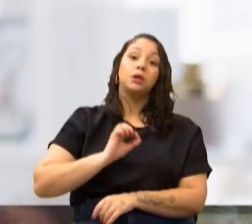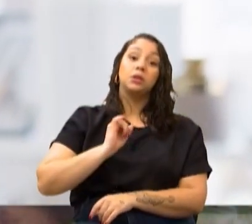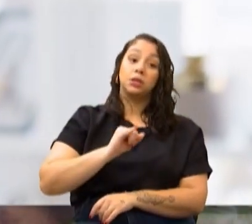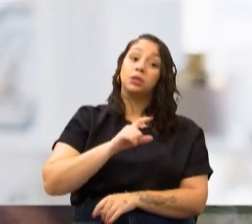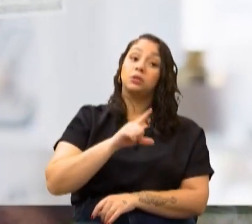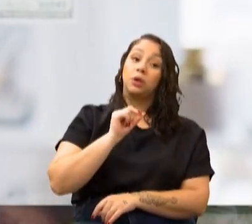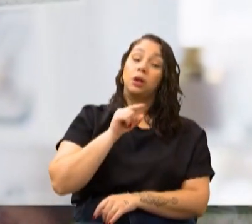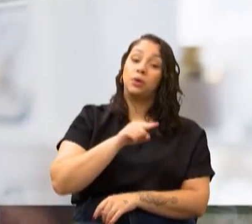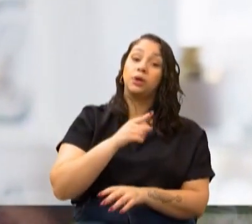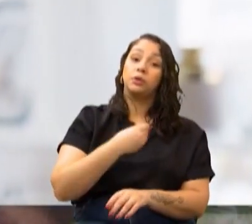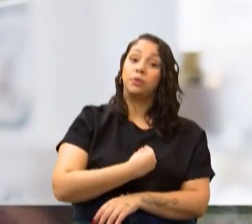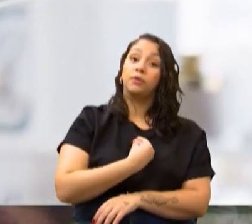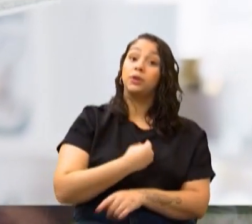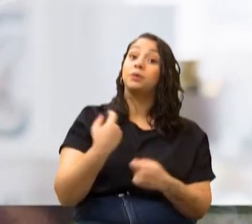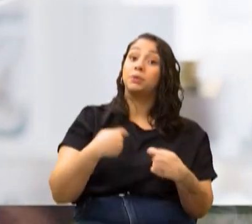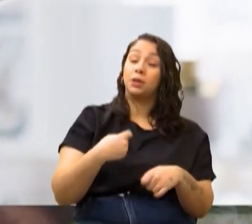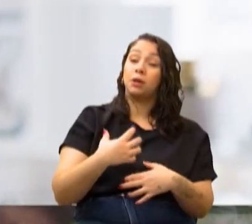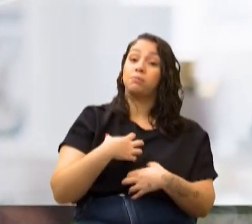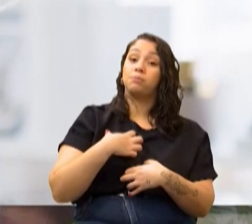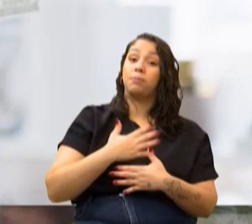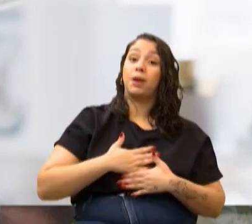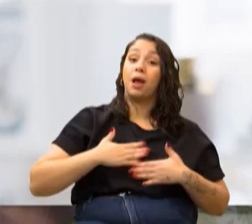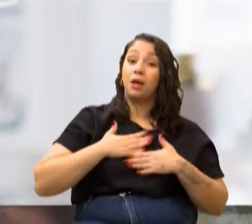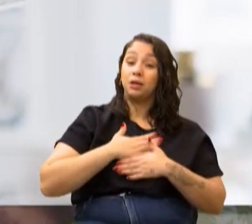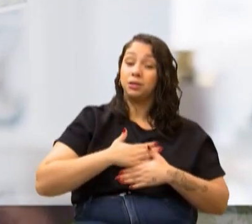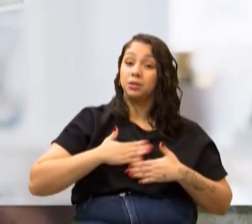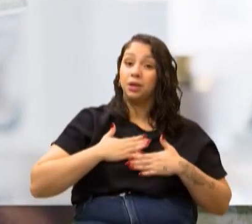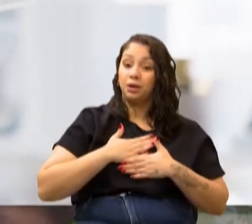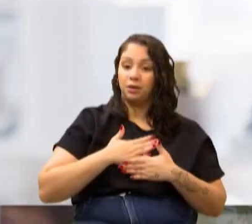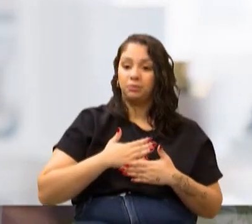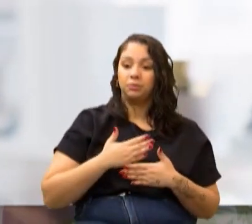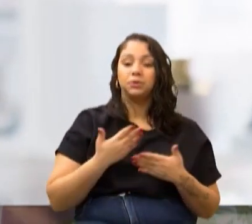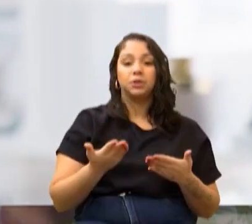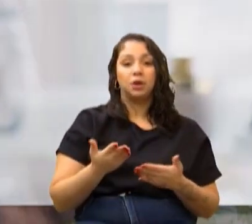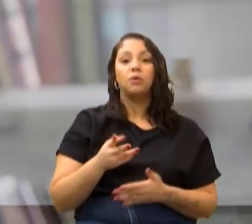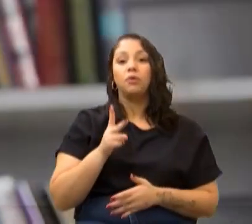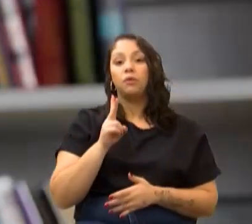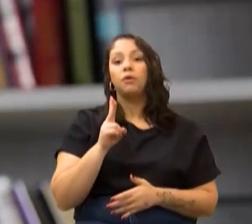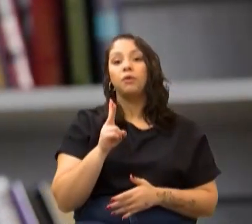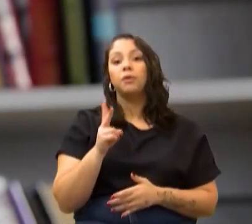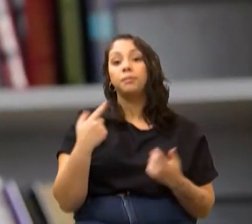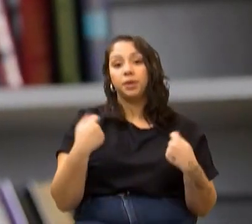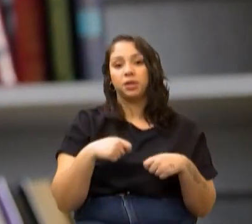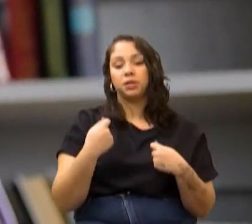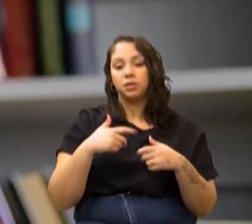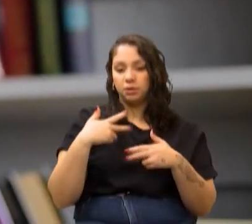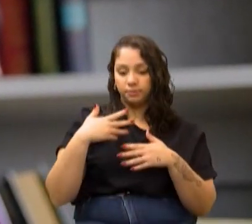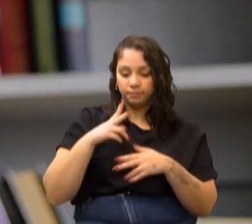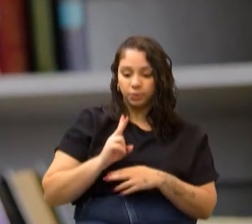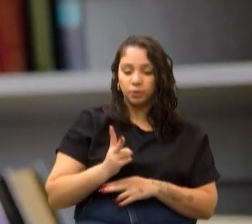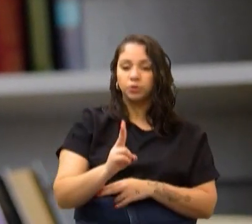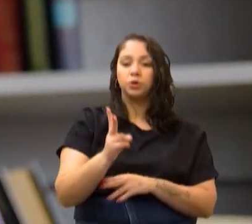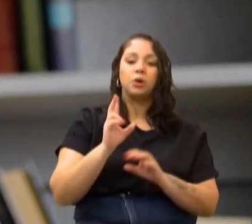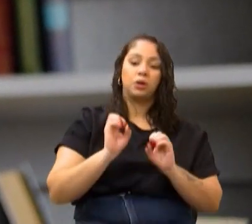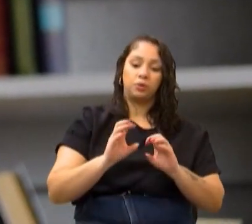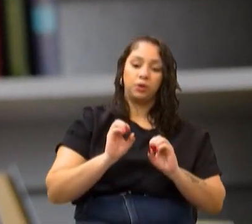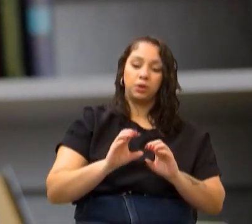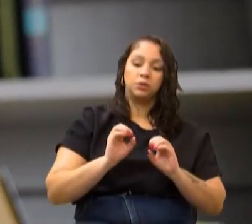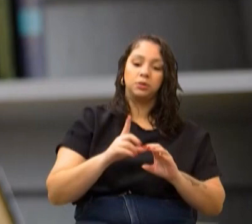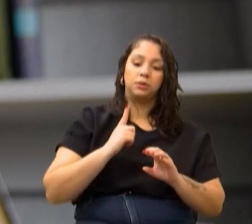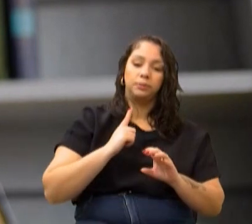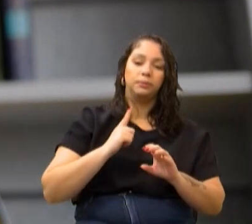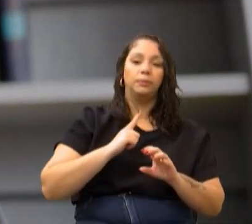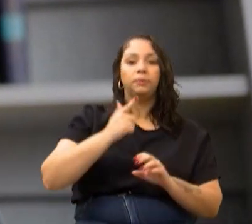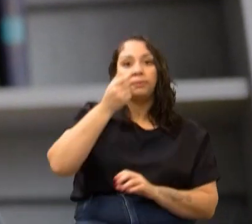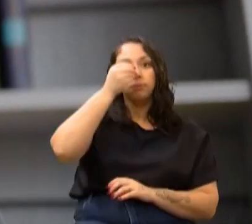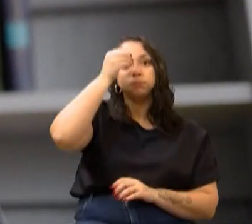E se é isso que ele escolheu para a vida dele, ele tem que sentir prazer em fazer isso. Então, vai ter que investir na educação para